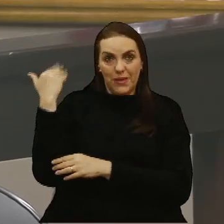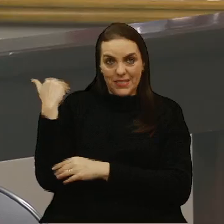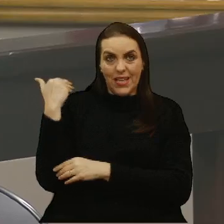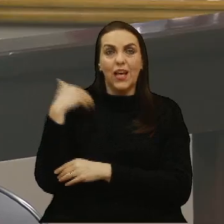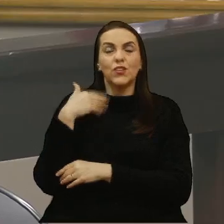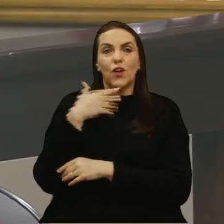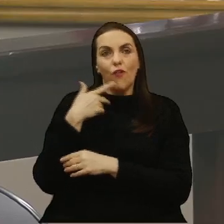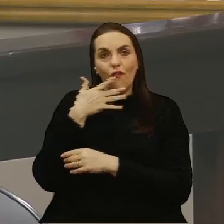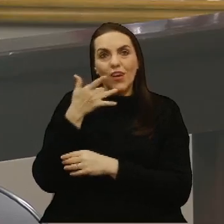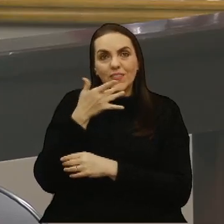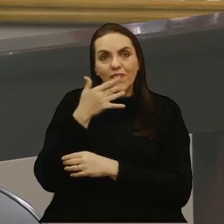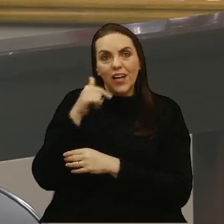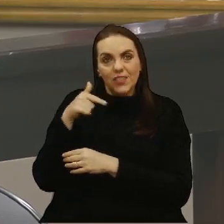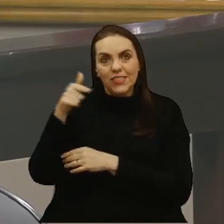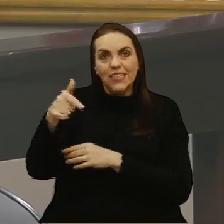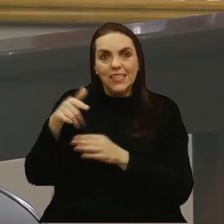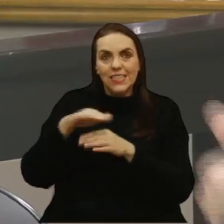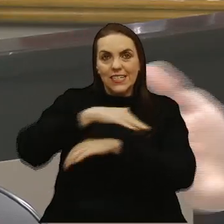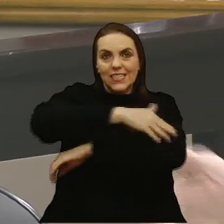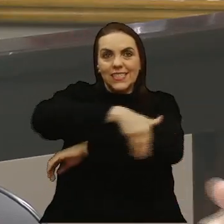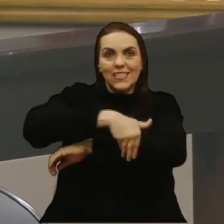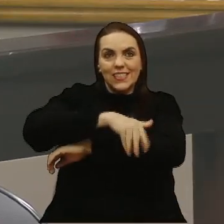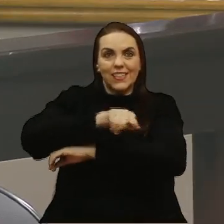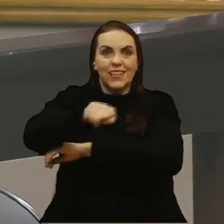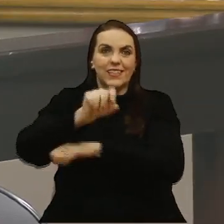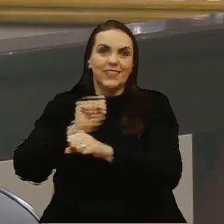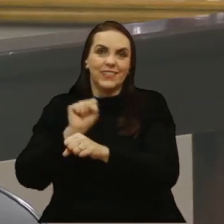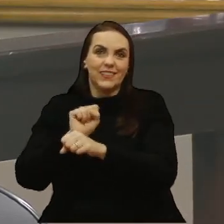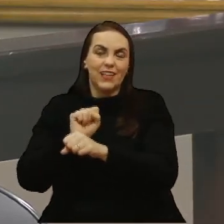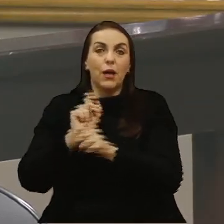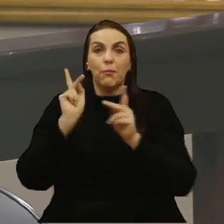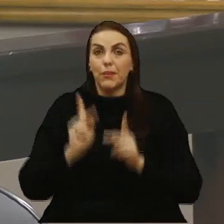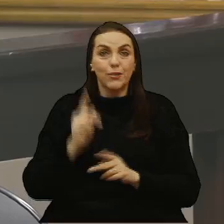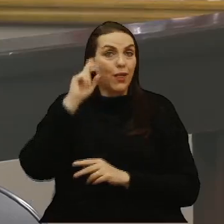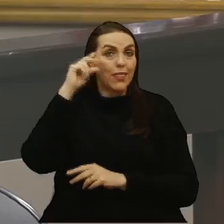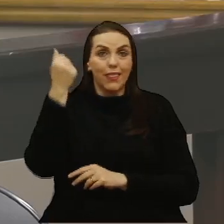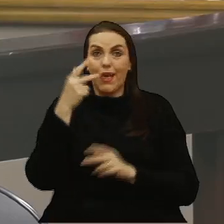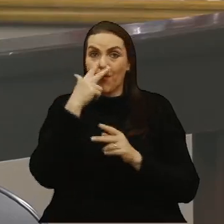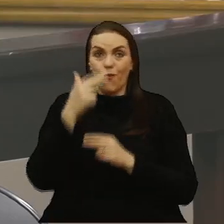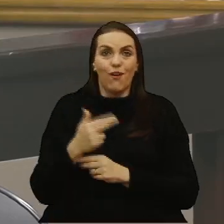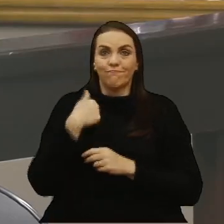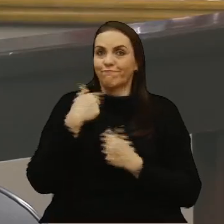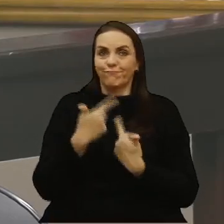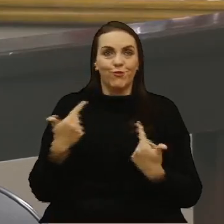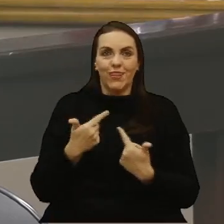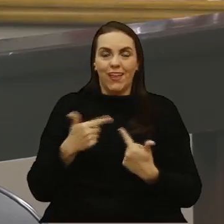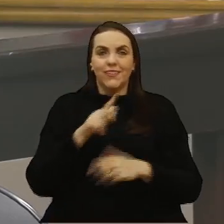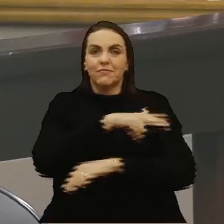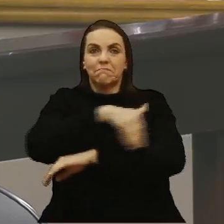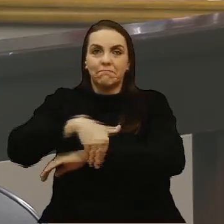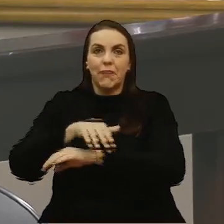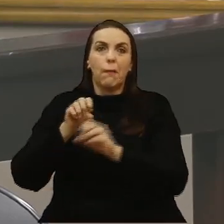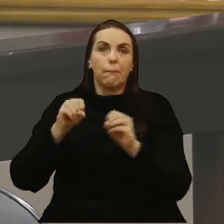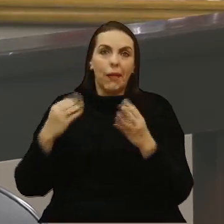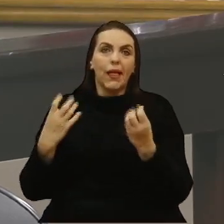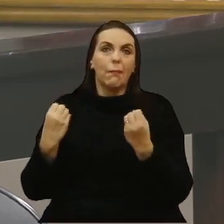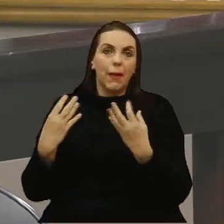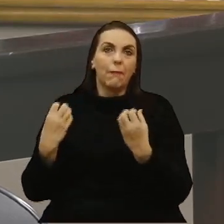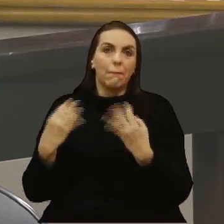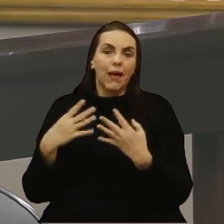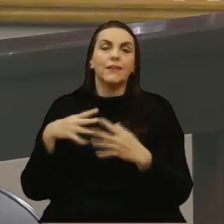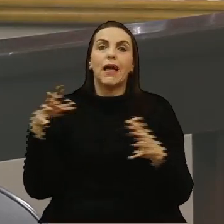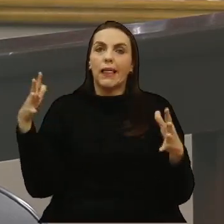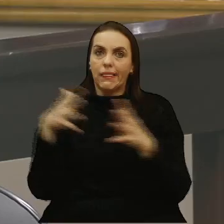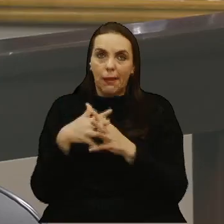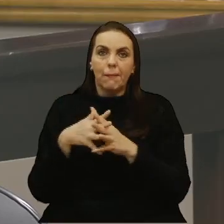têm essa mesma ideia e acabam esperando ali, os Uber param ali, ligam o pisca-alerta, atrapalha Júlio e acabam, né, sendo